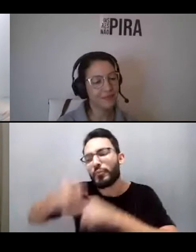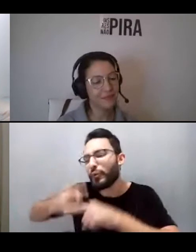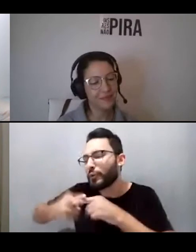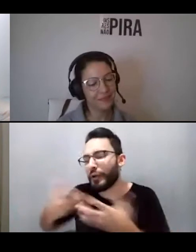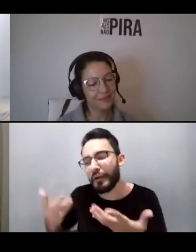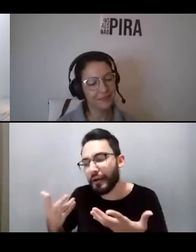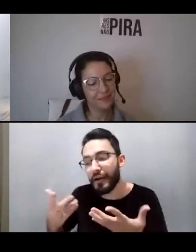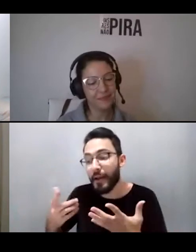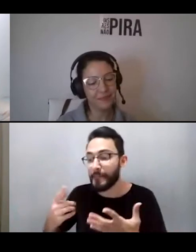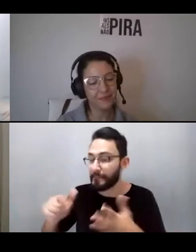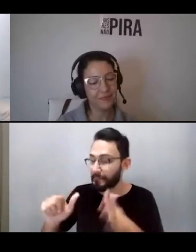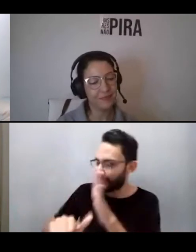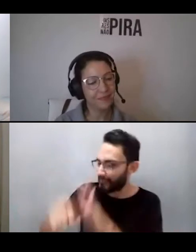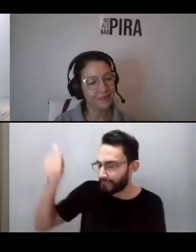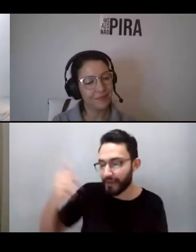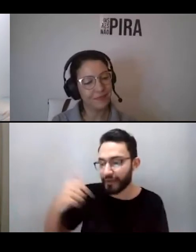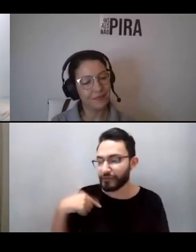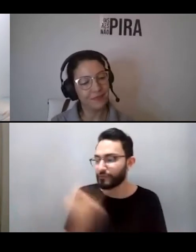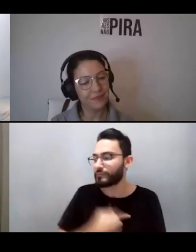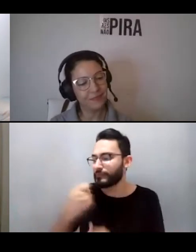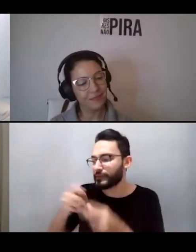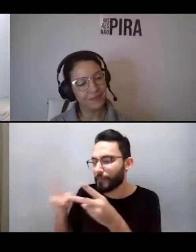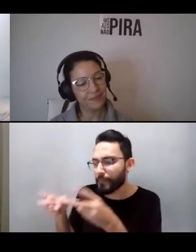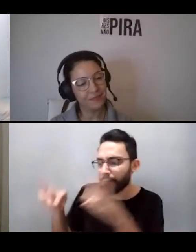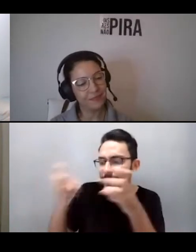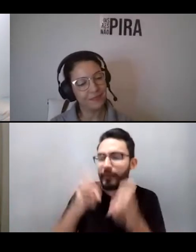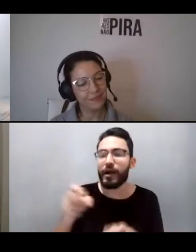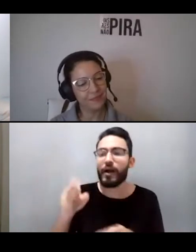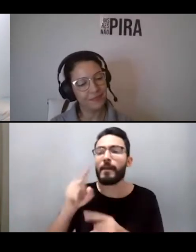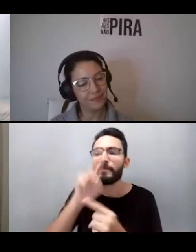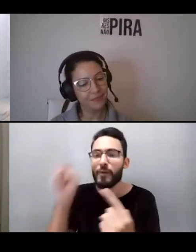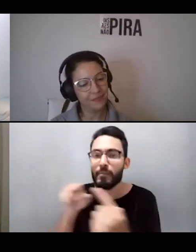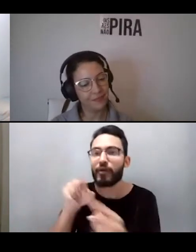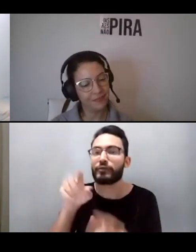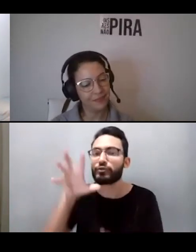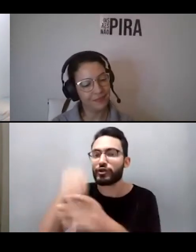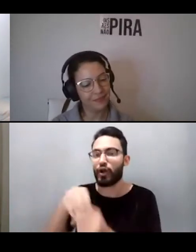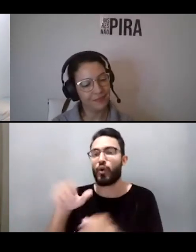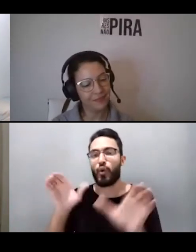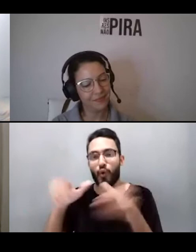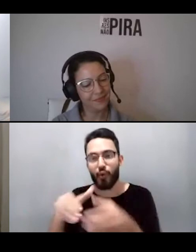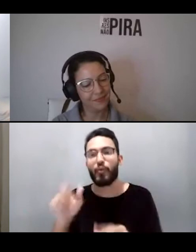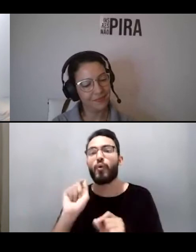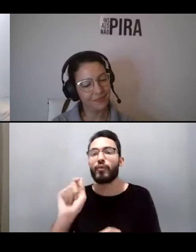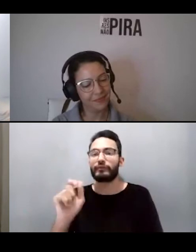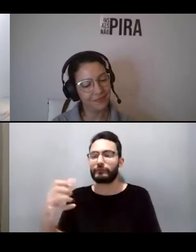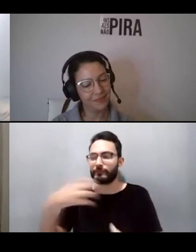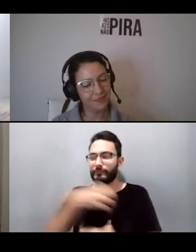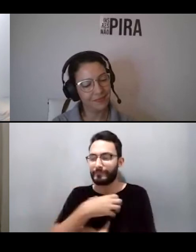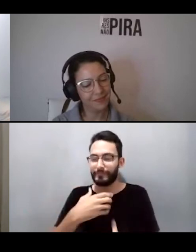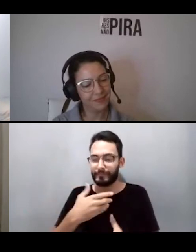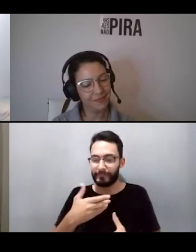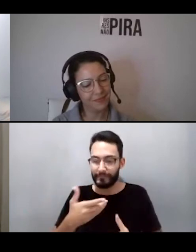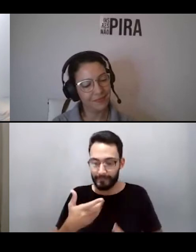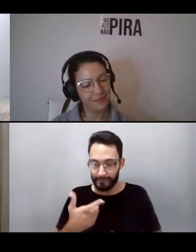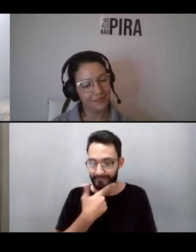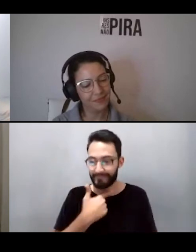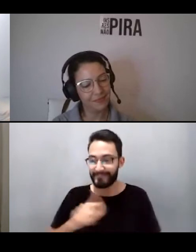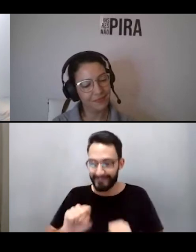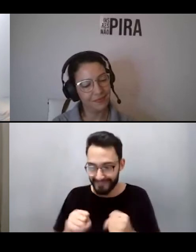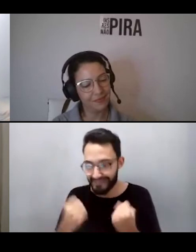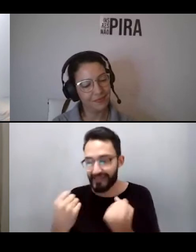primeiro de tudo é identificar, né, o propósito da comunidade, né, do grupo, né, o que te move. Então, né,